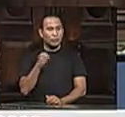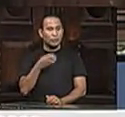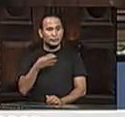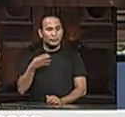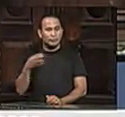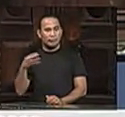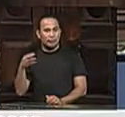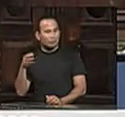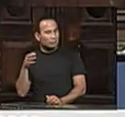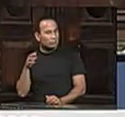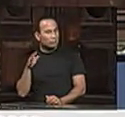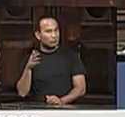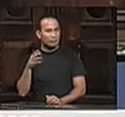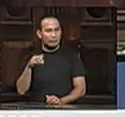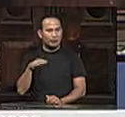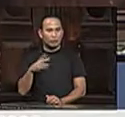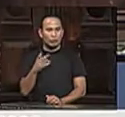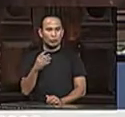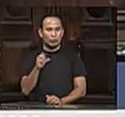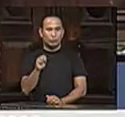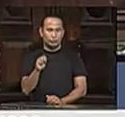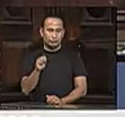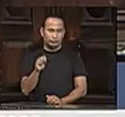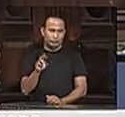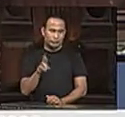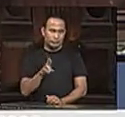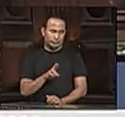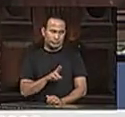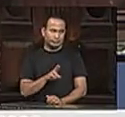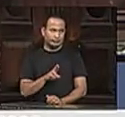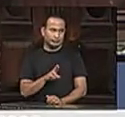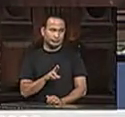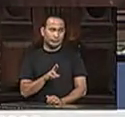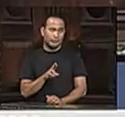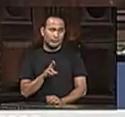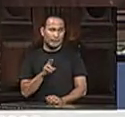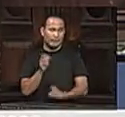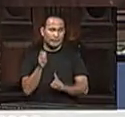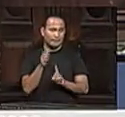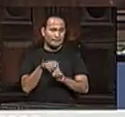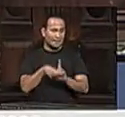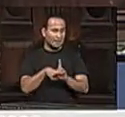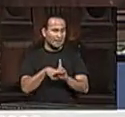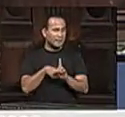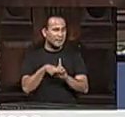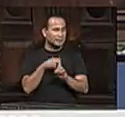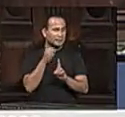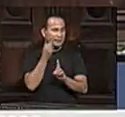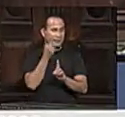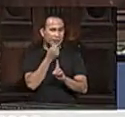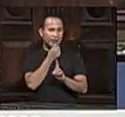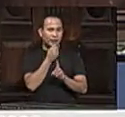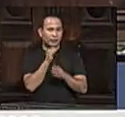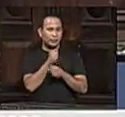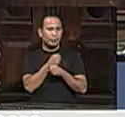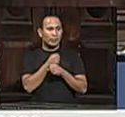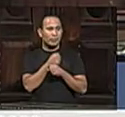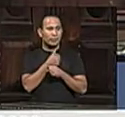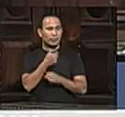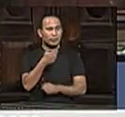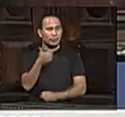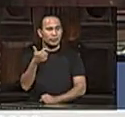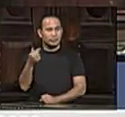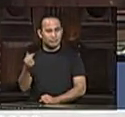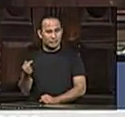reais. Ou seja, em pleno mês de setembro de 2017,